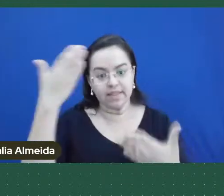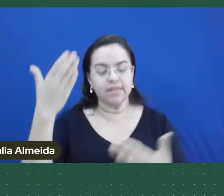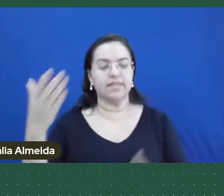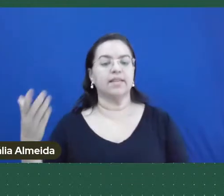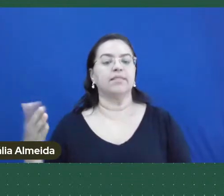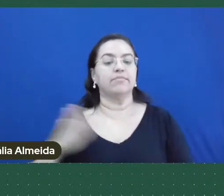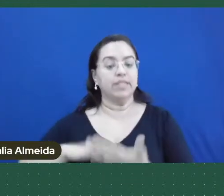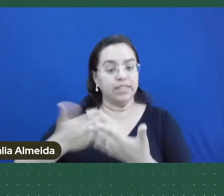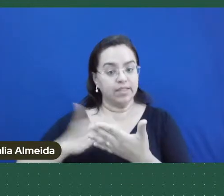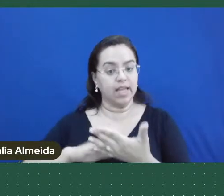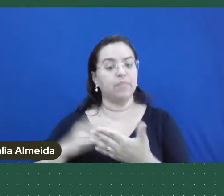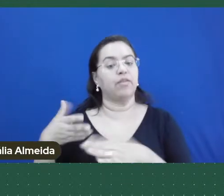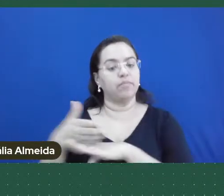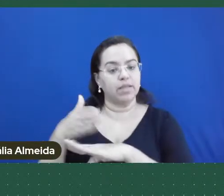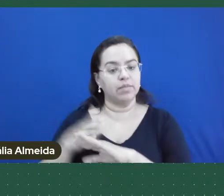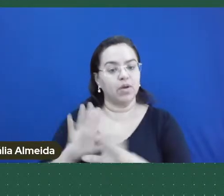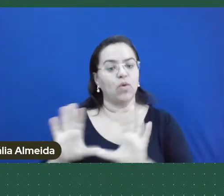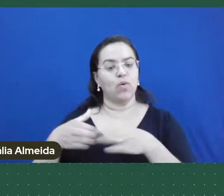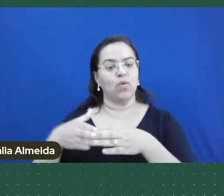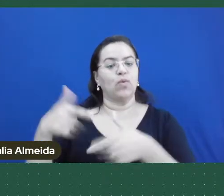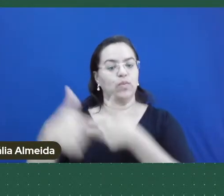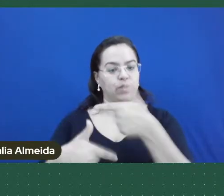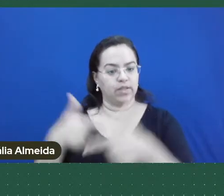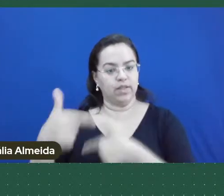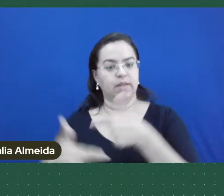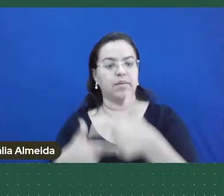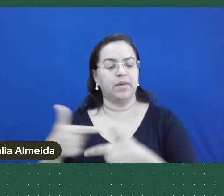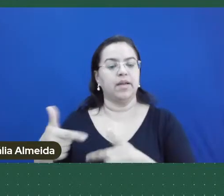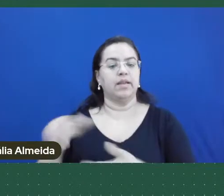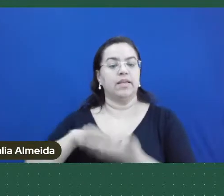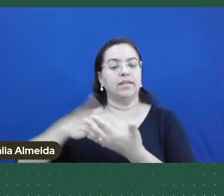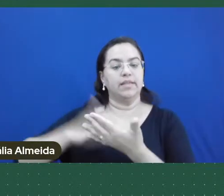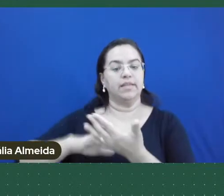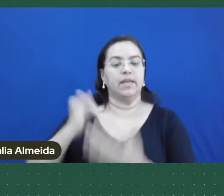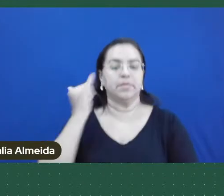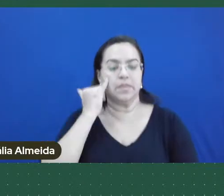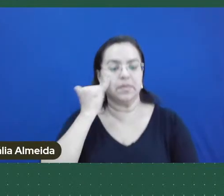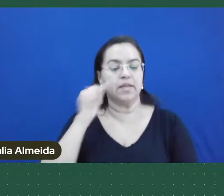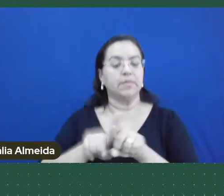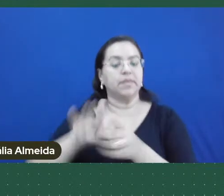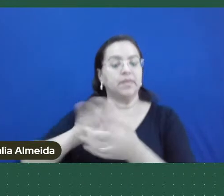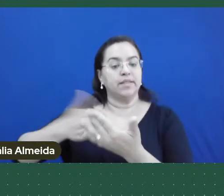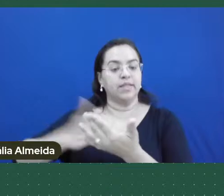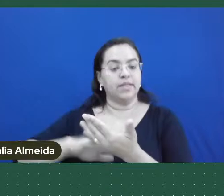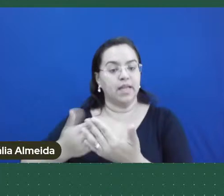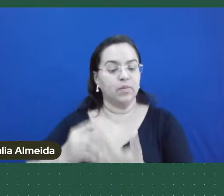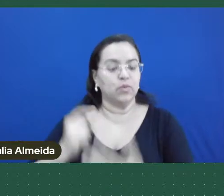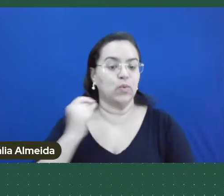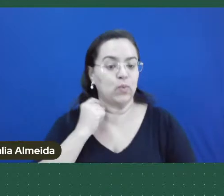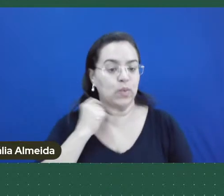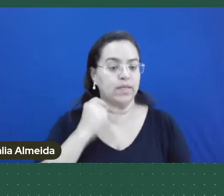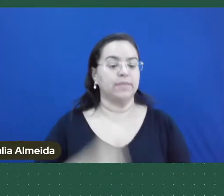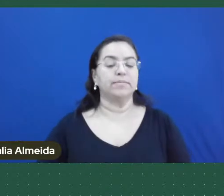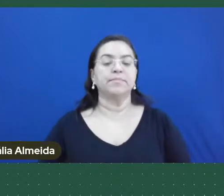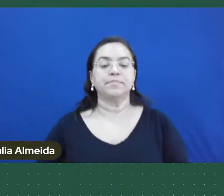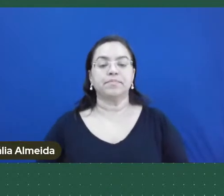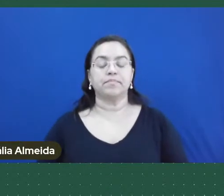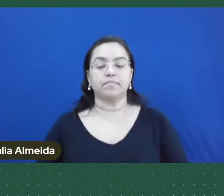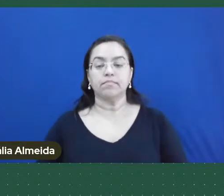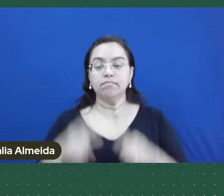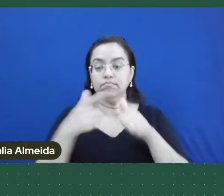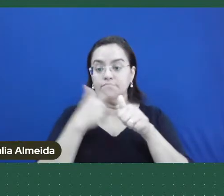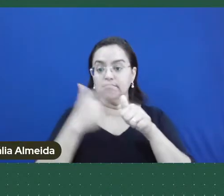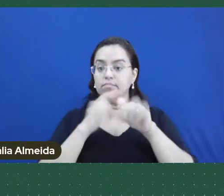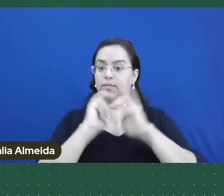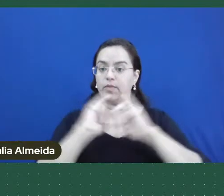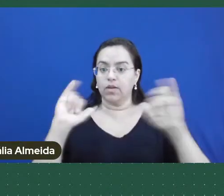transmissão, a Isabelle e a Luana, tá? O primeiro informe, né, dessa